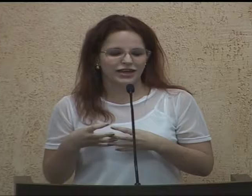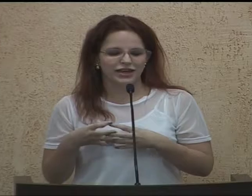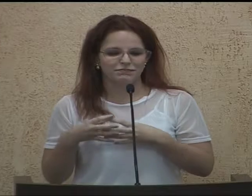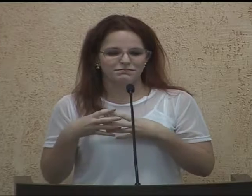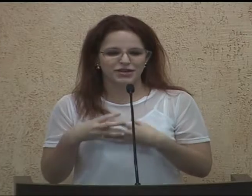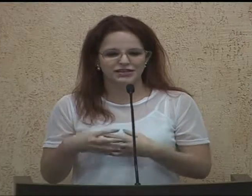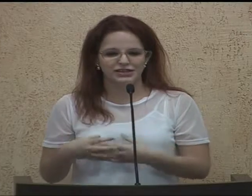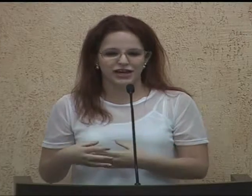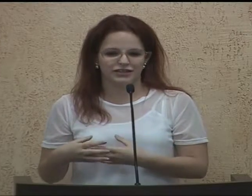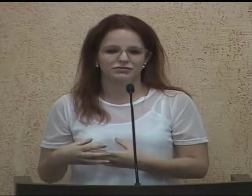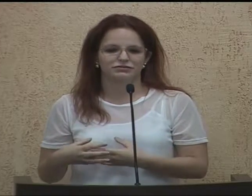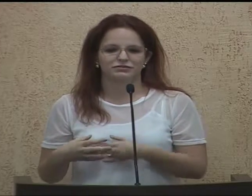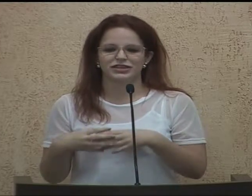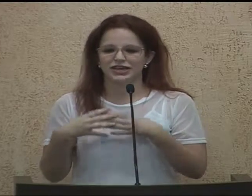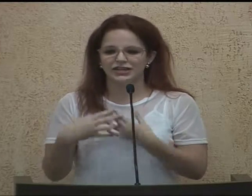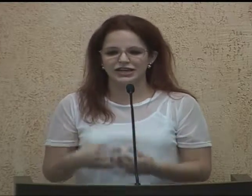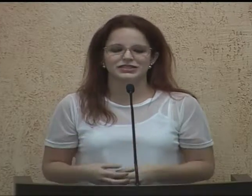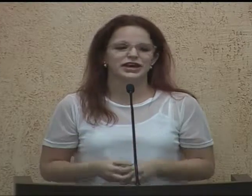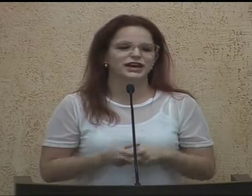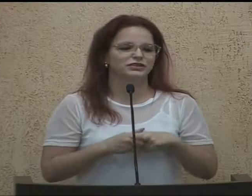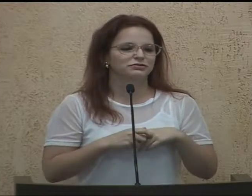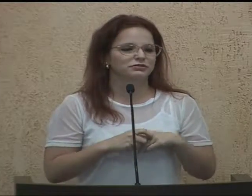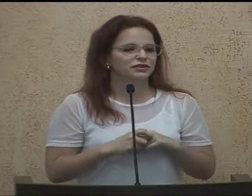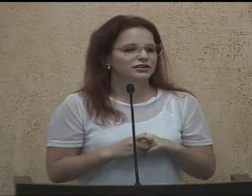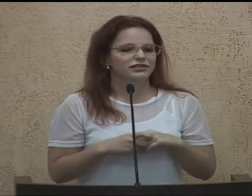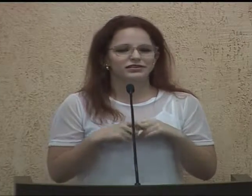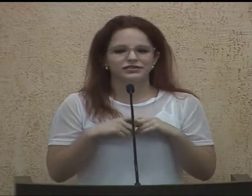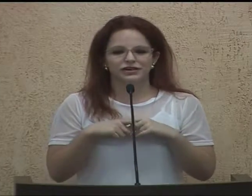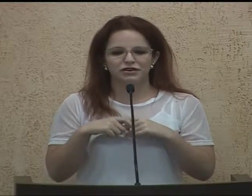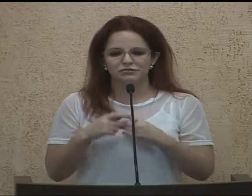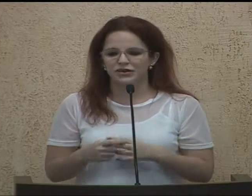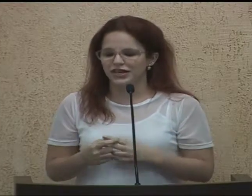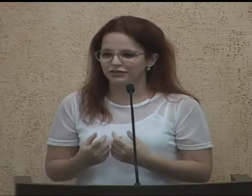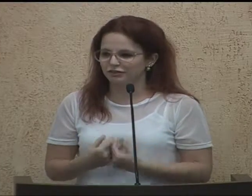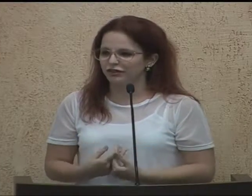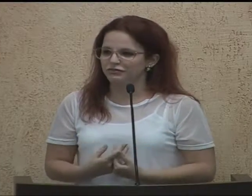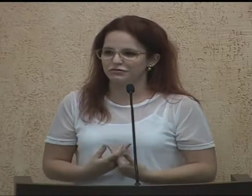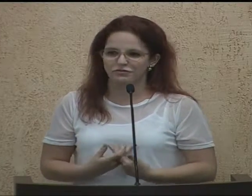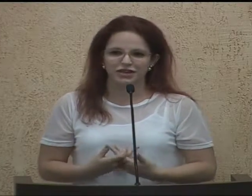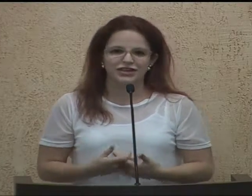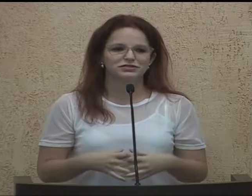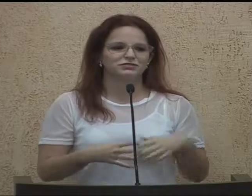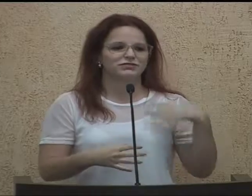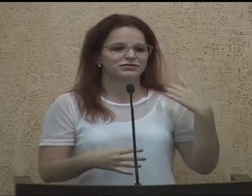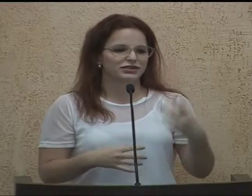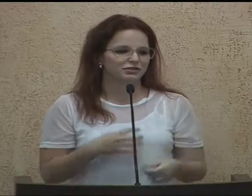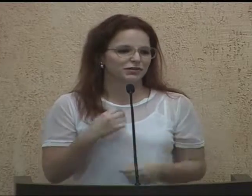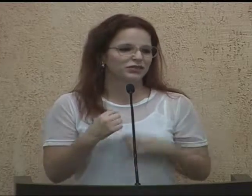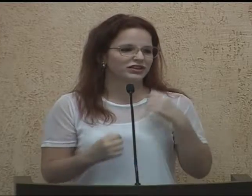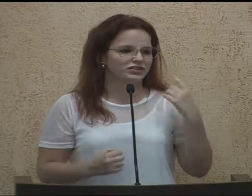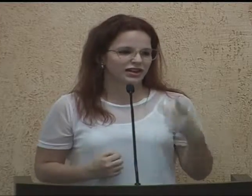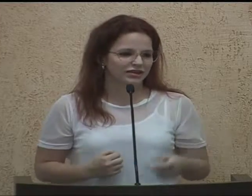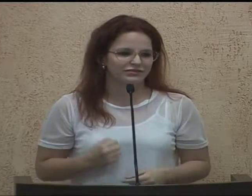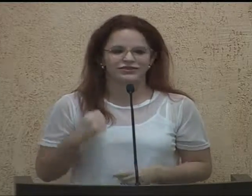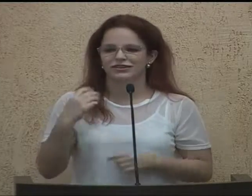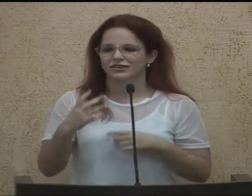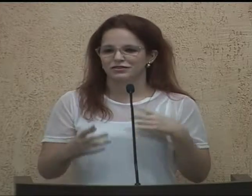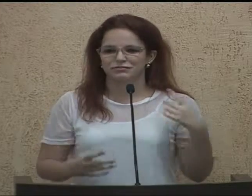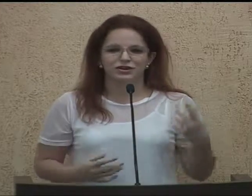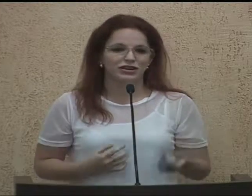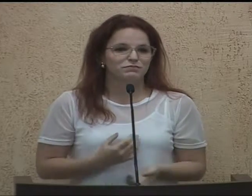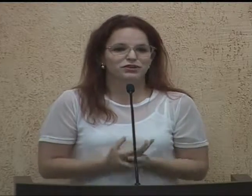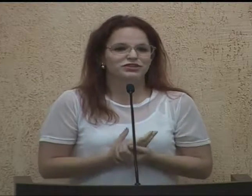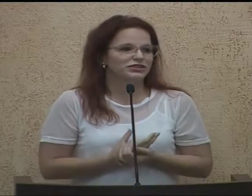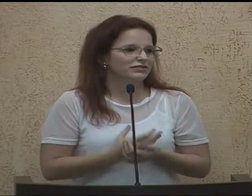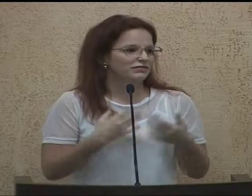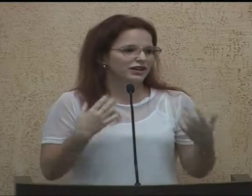não é pensado e analisado, acompanhado logo no começo, vai virando uma bola de neve.